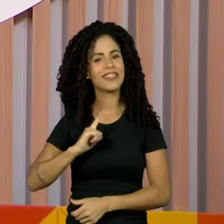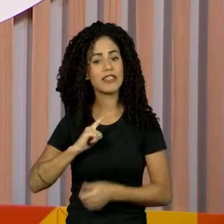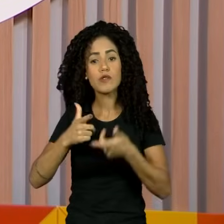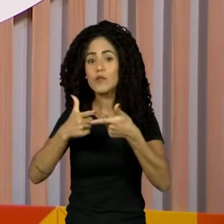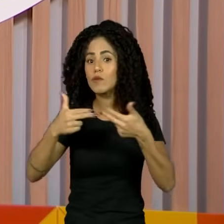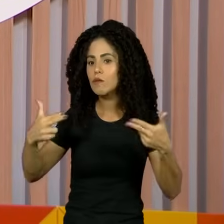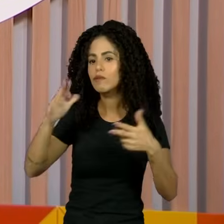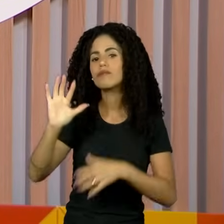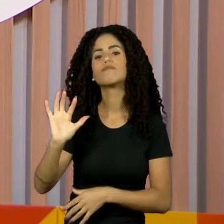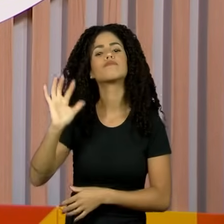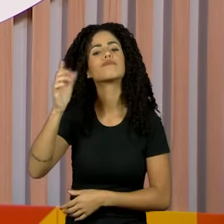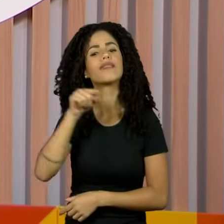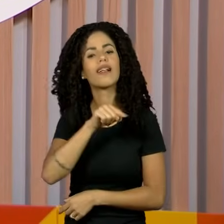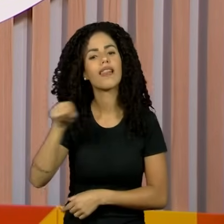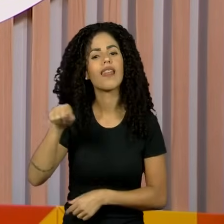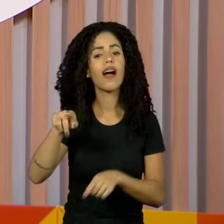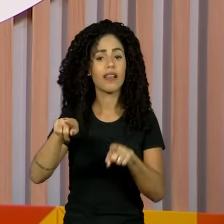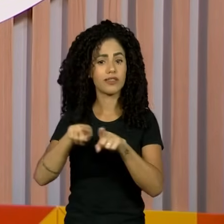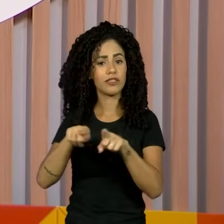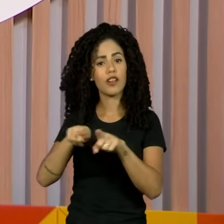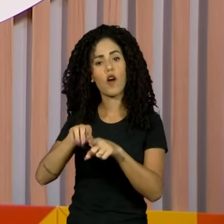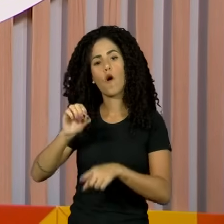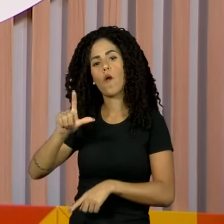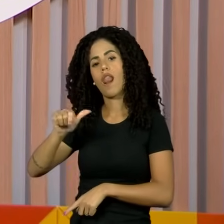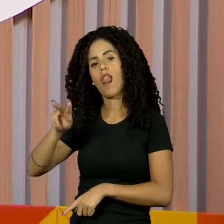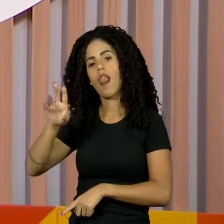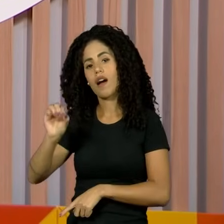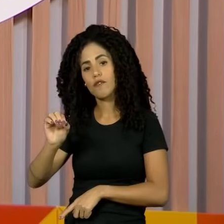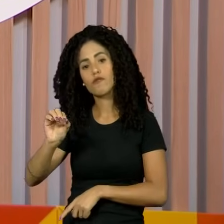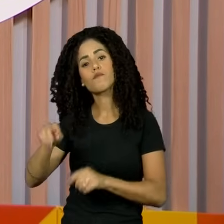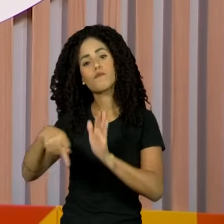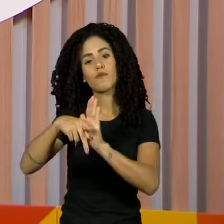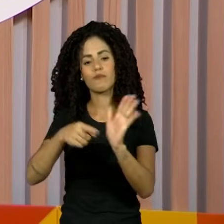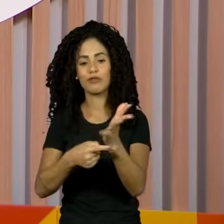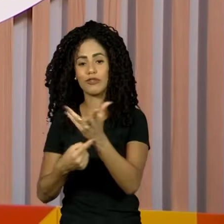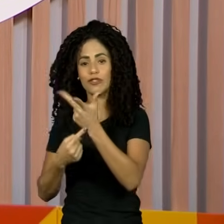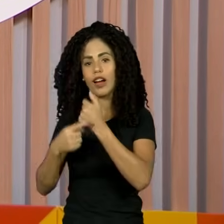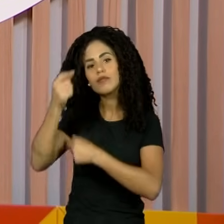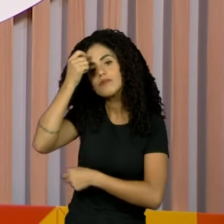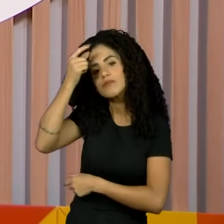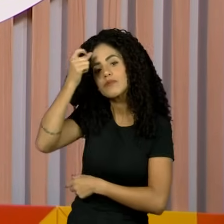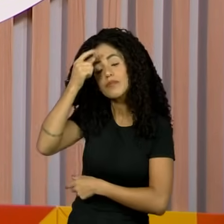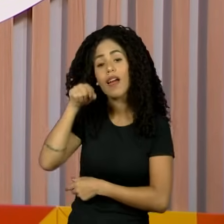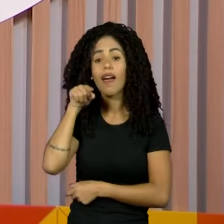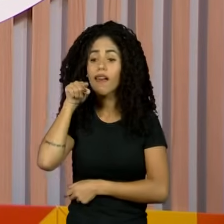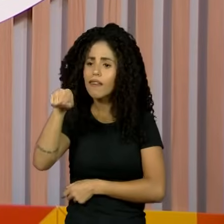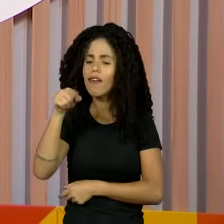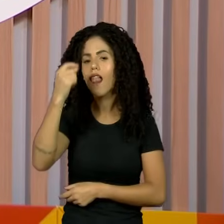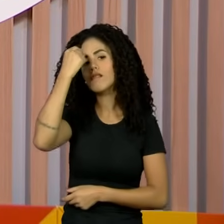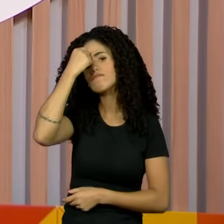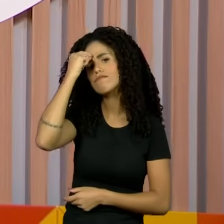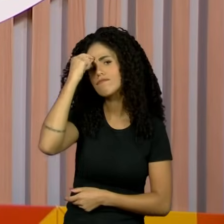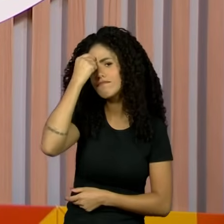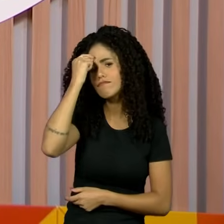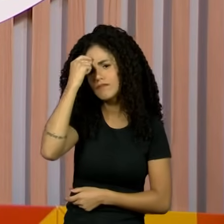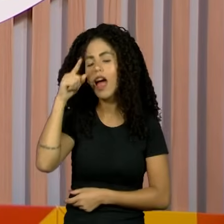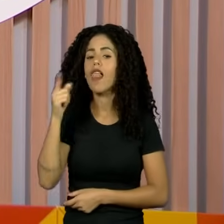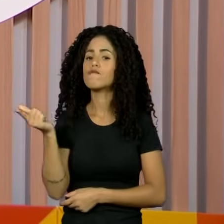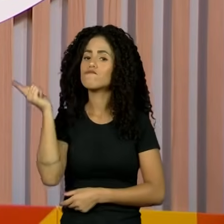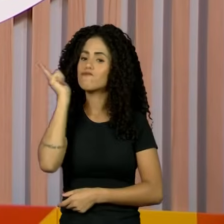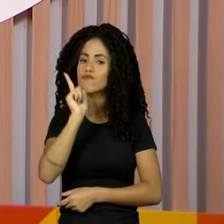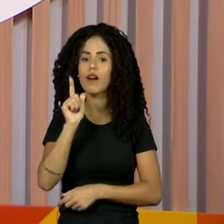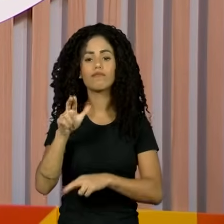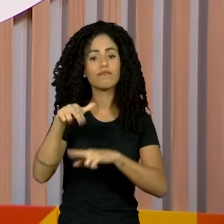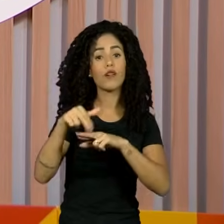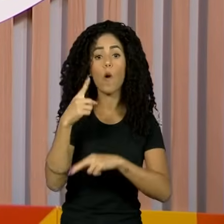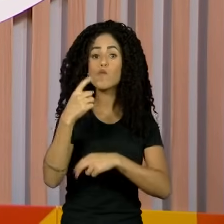atividades ocorridas na Cátedra Olavo Setúbal de Arte, Cultura e Ciência. E aí a Conceição foi titular da cadeira por 1